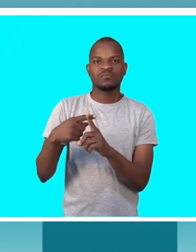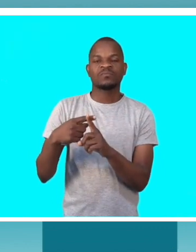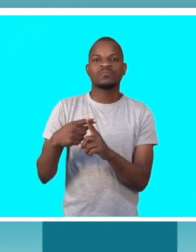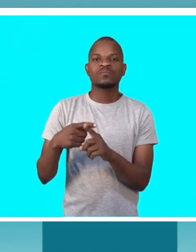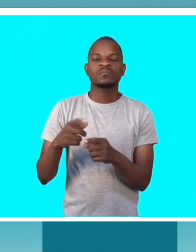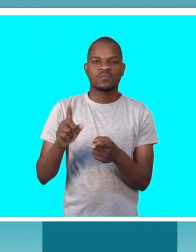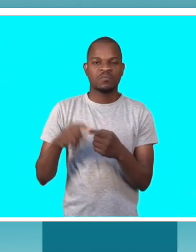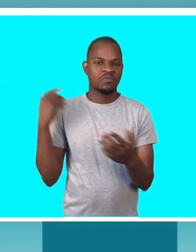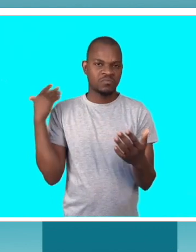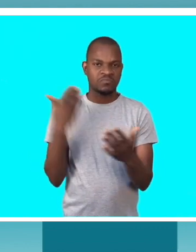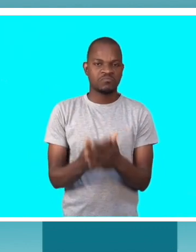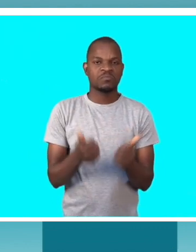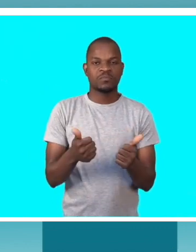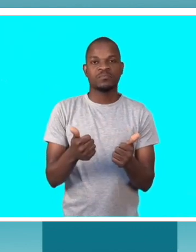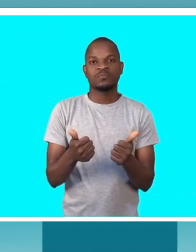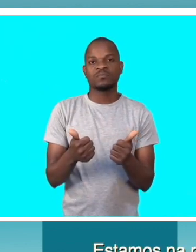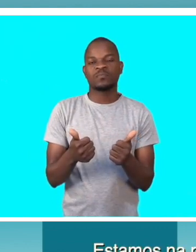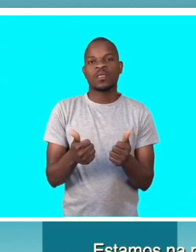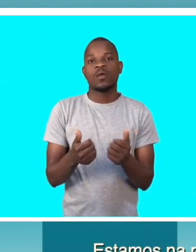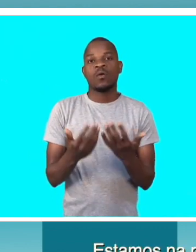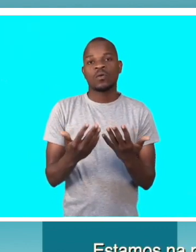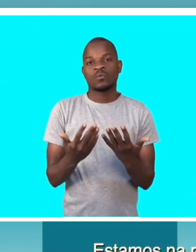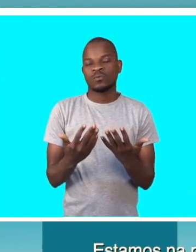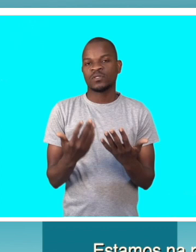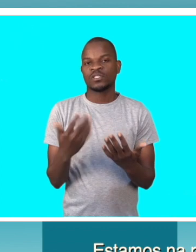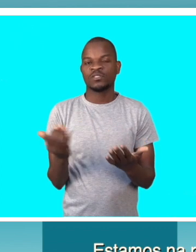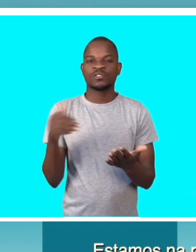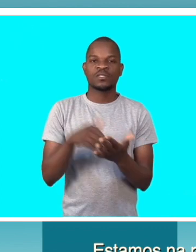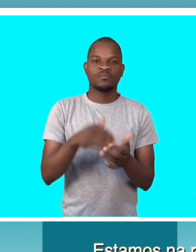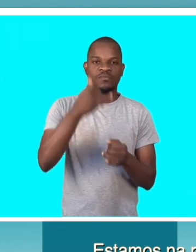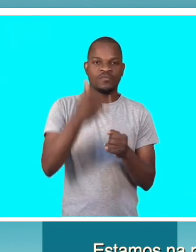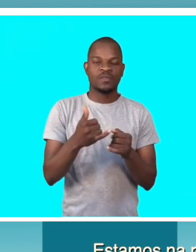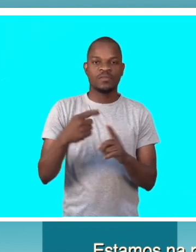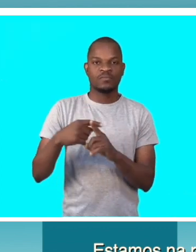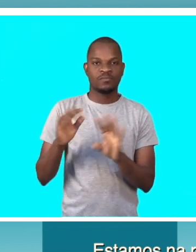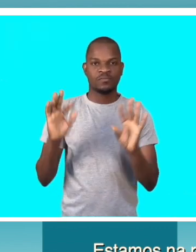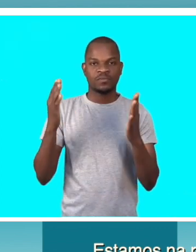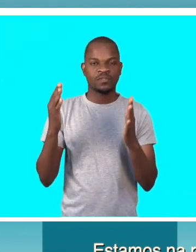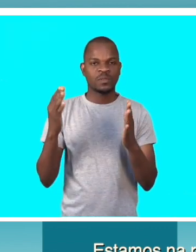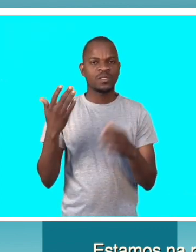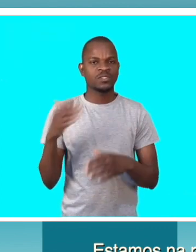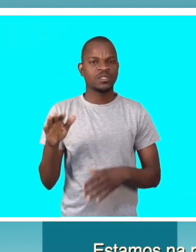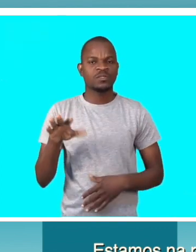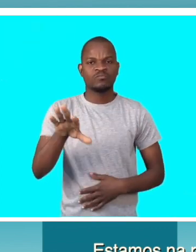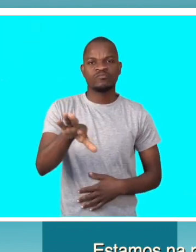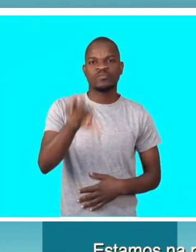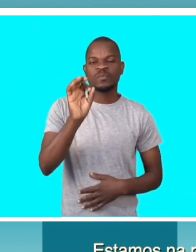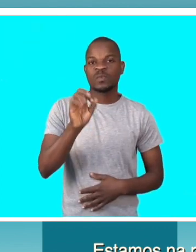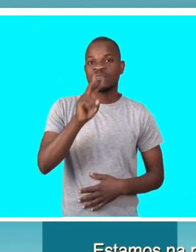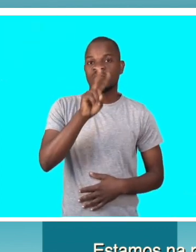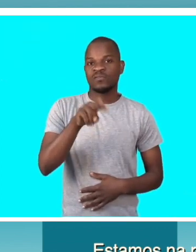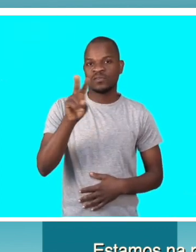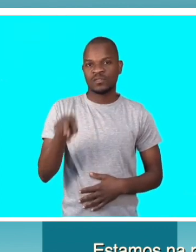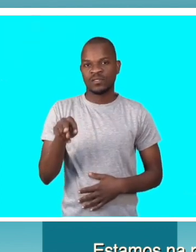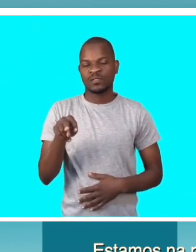Eu fui excelente até agora. Mesmo na nossa reta final do Espaço Mais Vida, onde hoje escolhemos